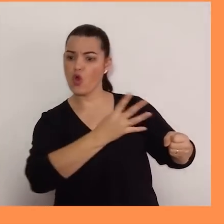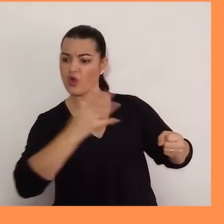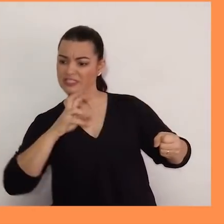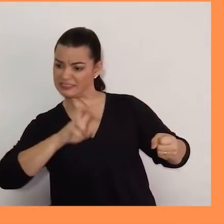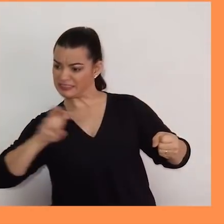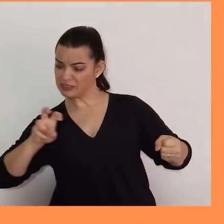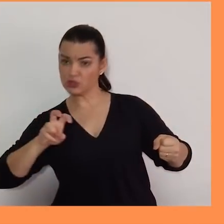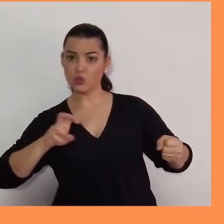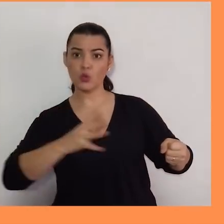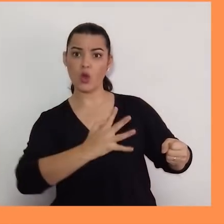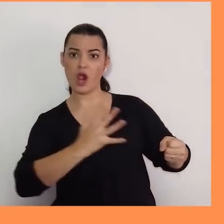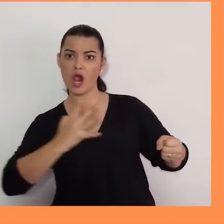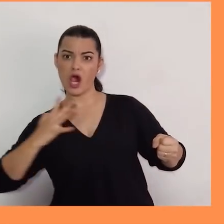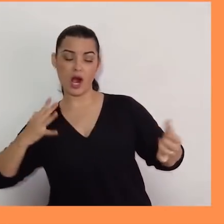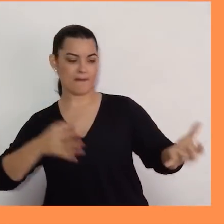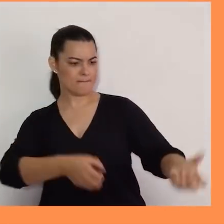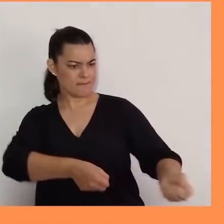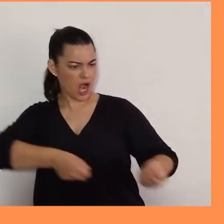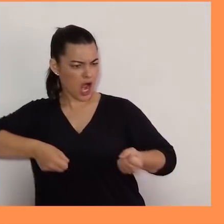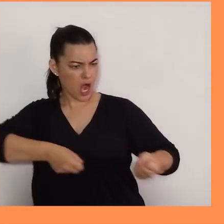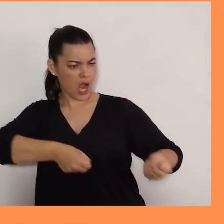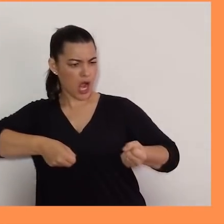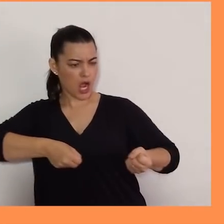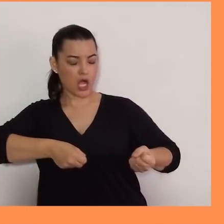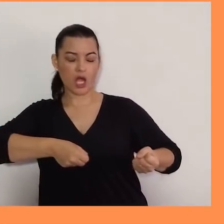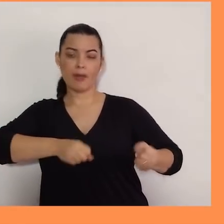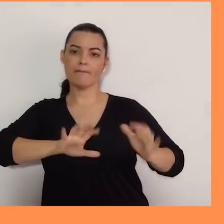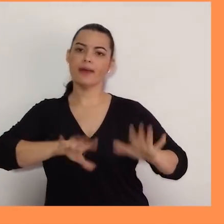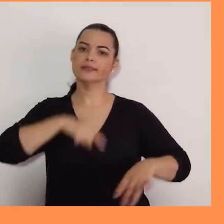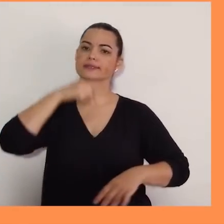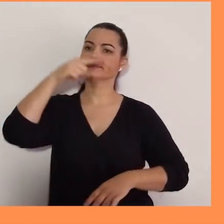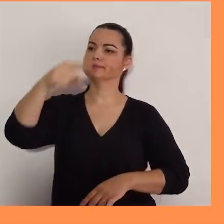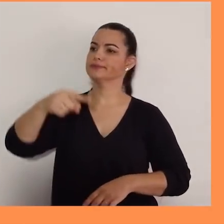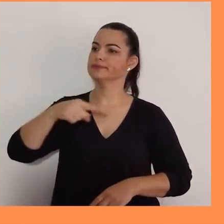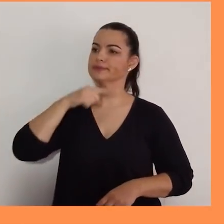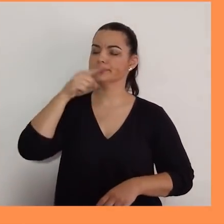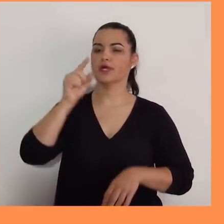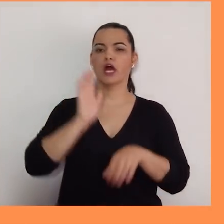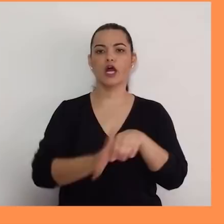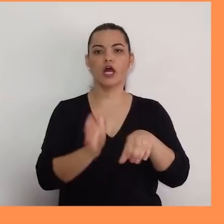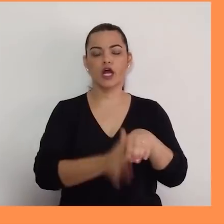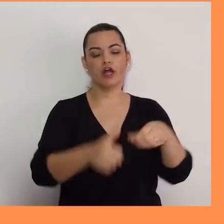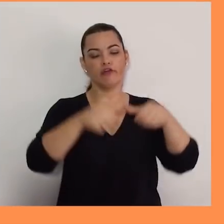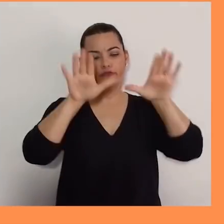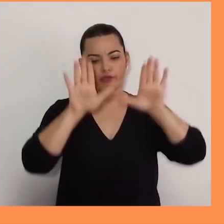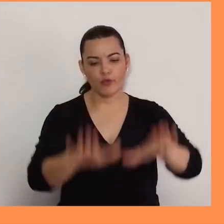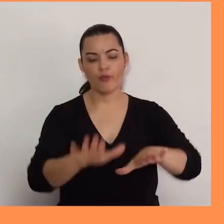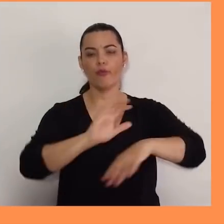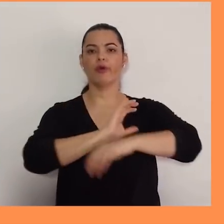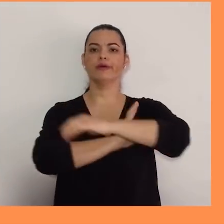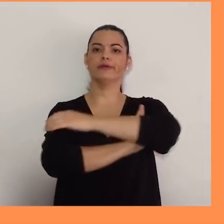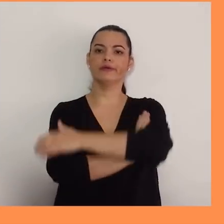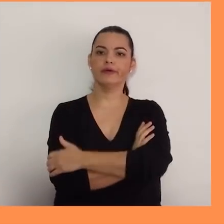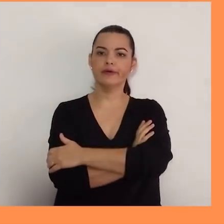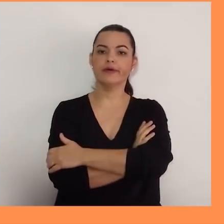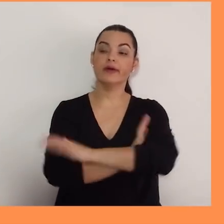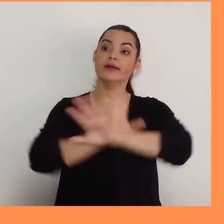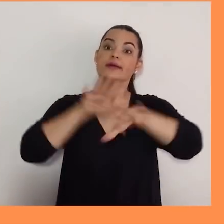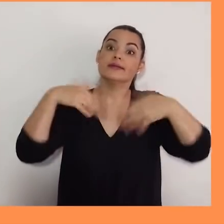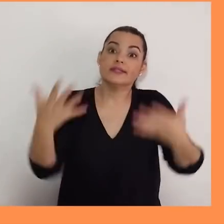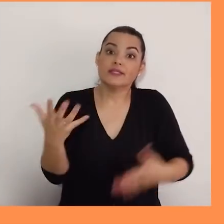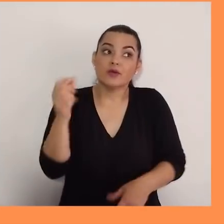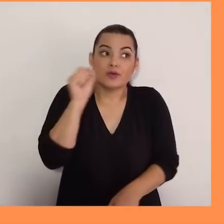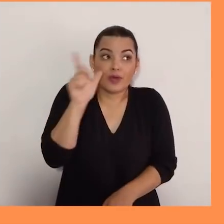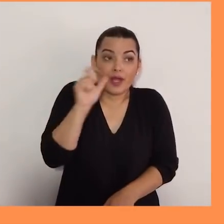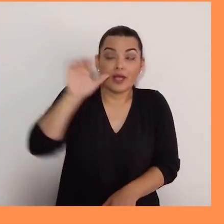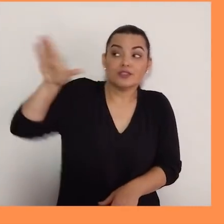Então, o Totó chamou O gato. para ajudar a puxar o rabanete.